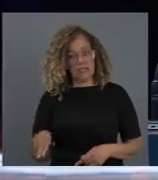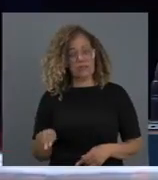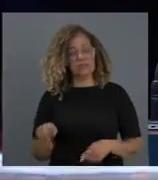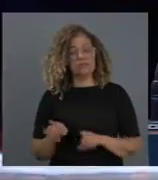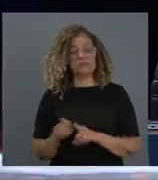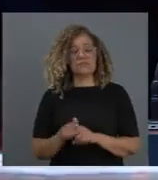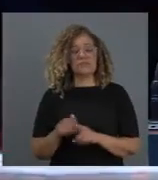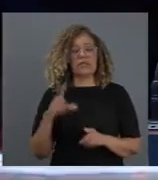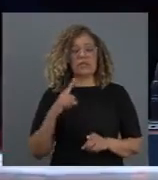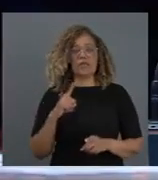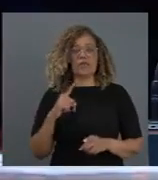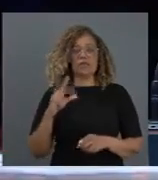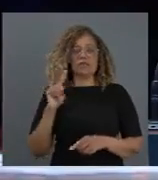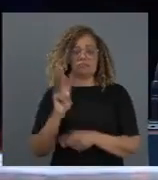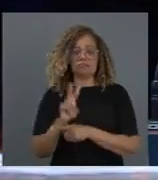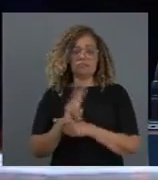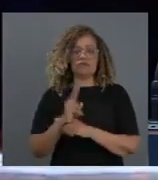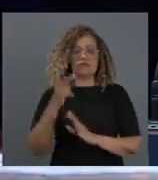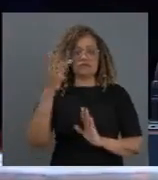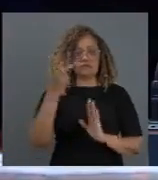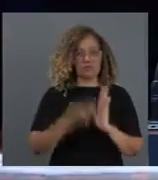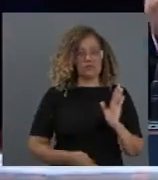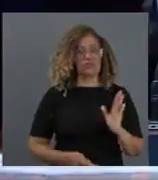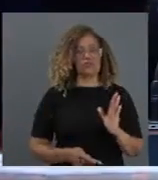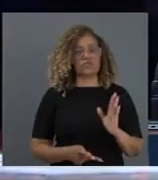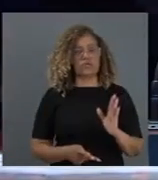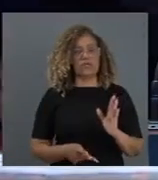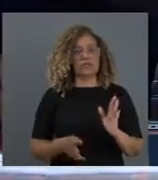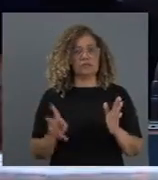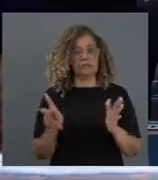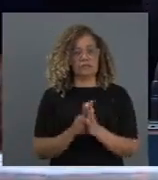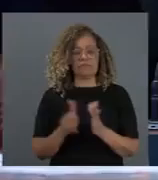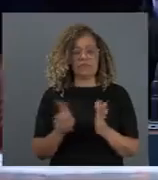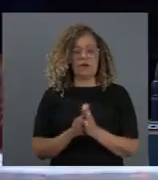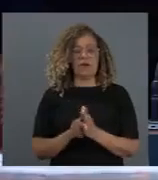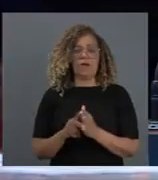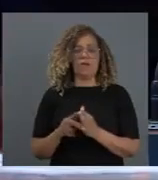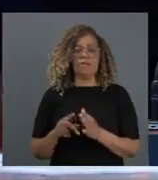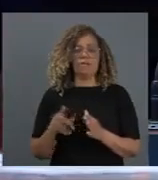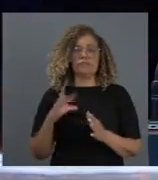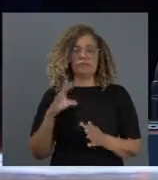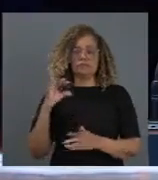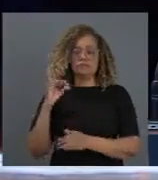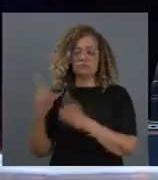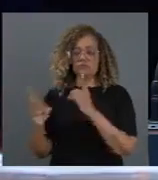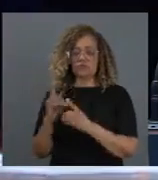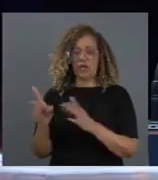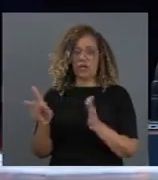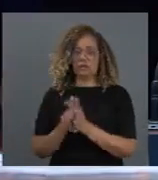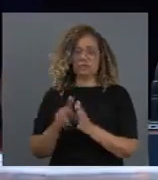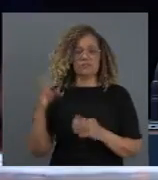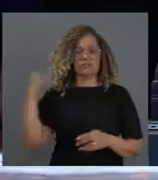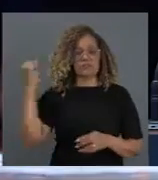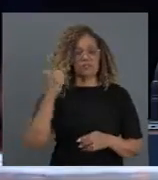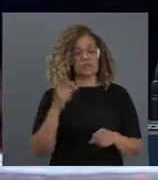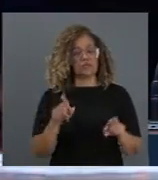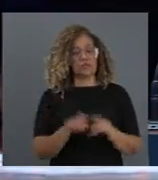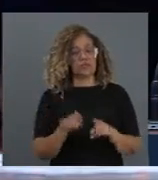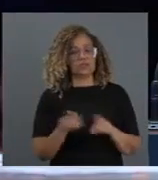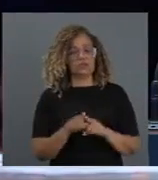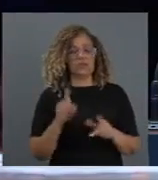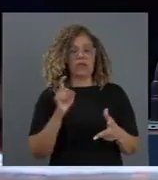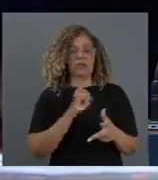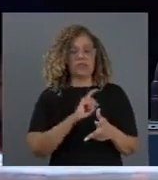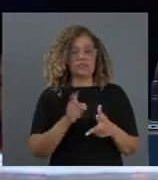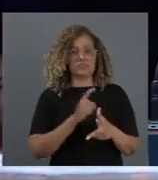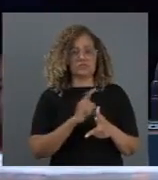do projeto, claro, dentro de um diálogo amplo, né, com os senadores e com o próprio Executivo. Mas